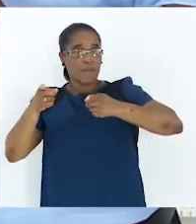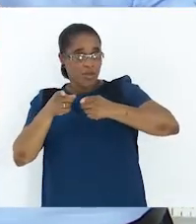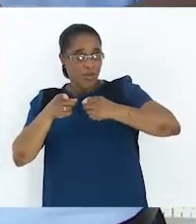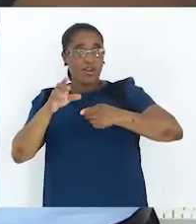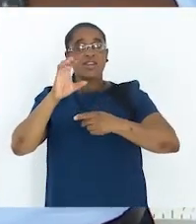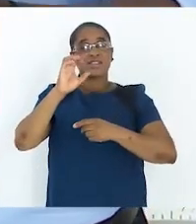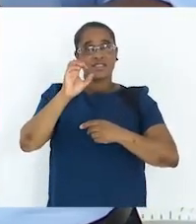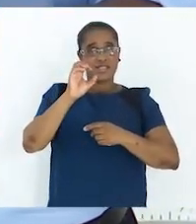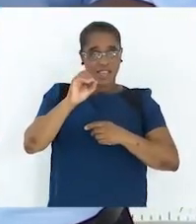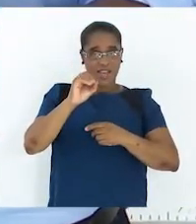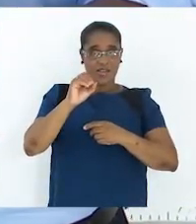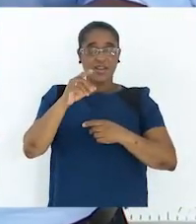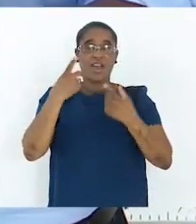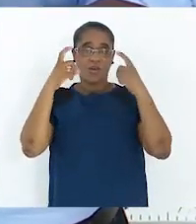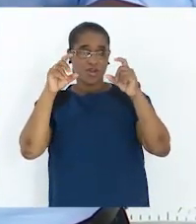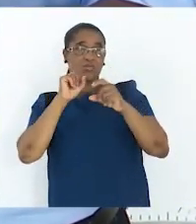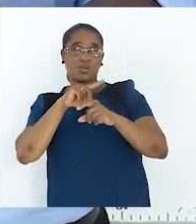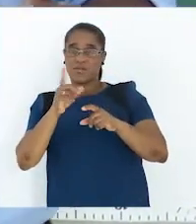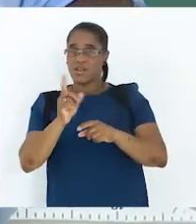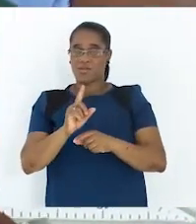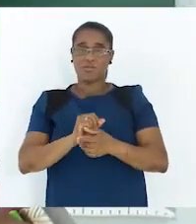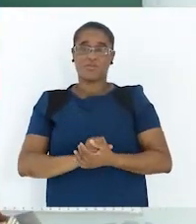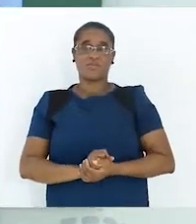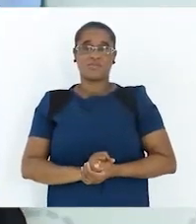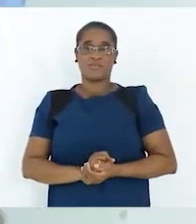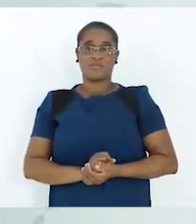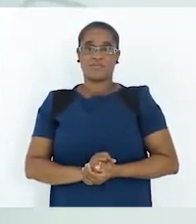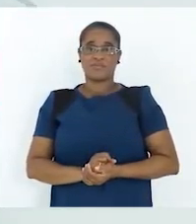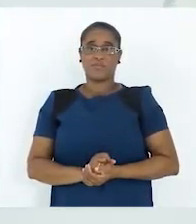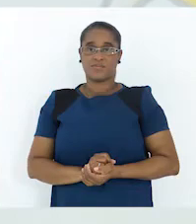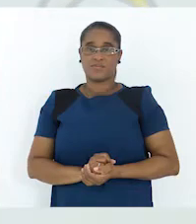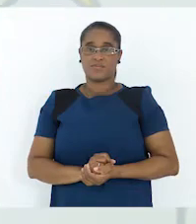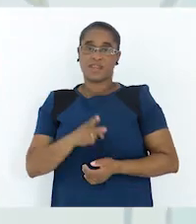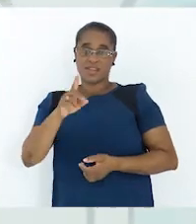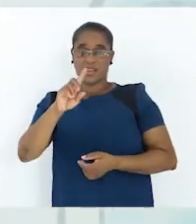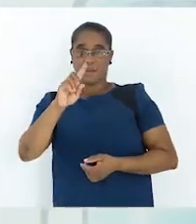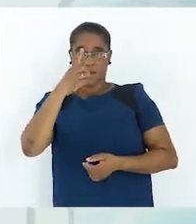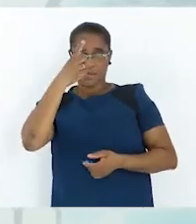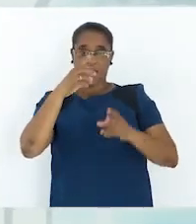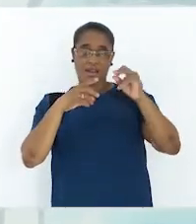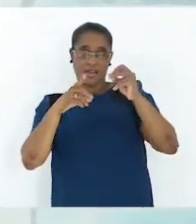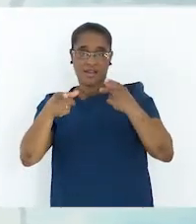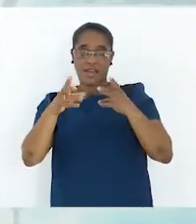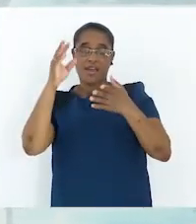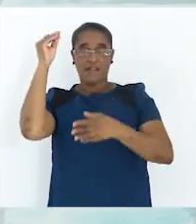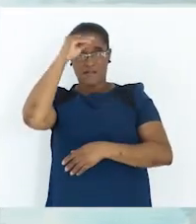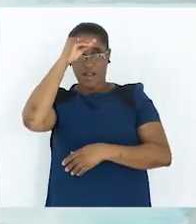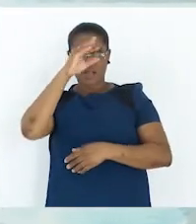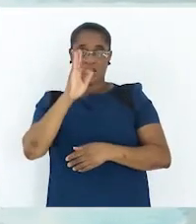equação é impossível. Então, esta primeira afirmação ela é